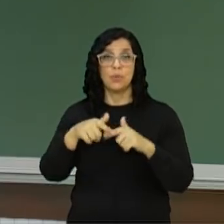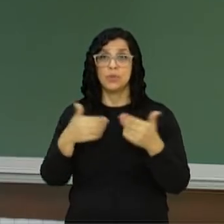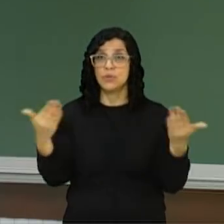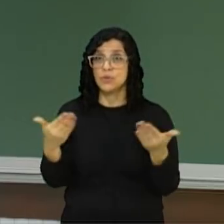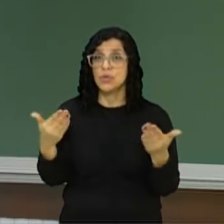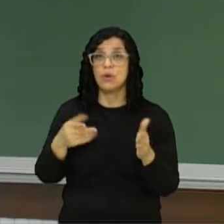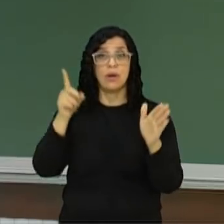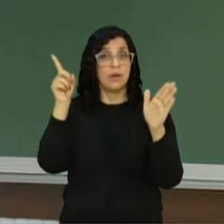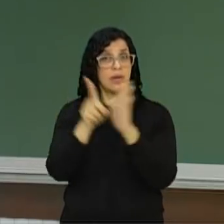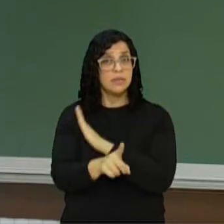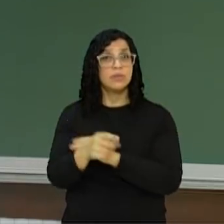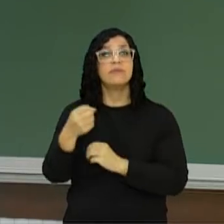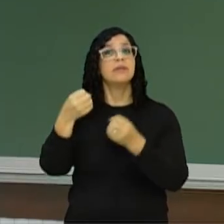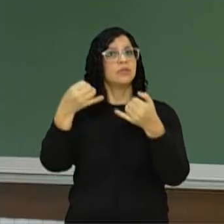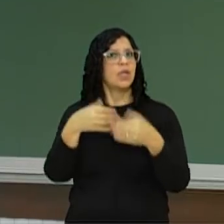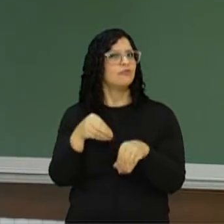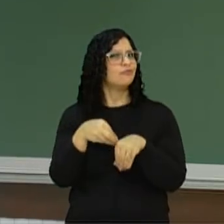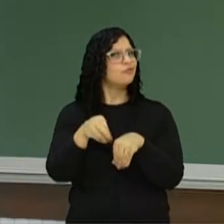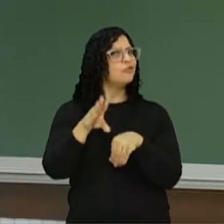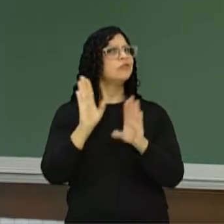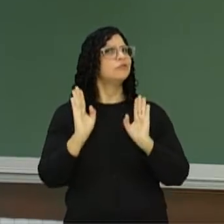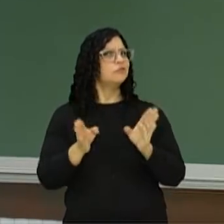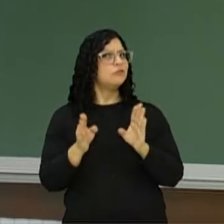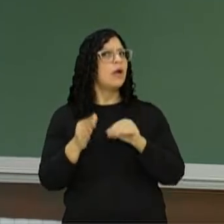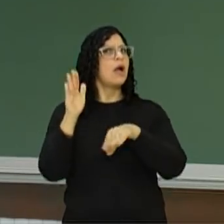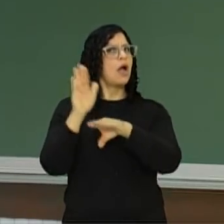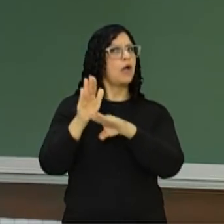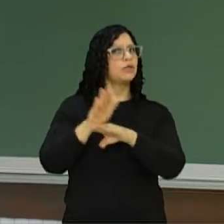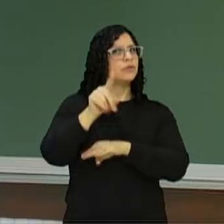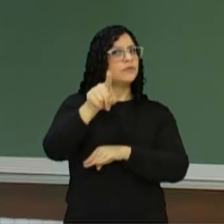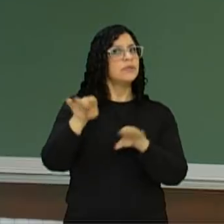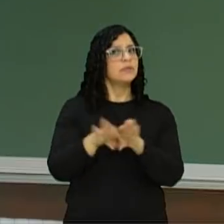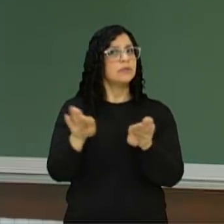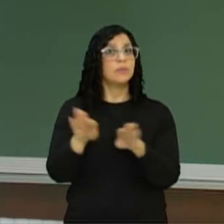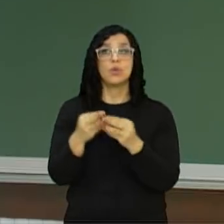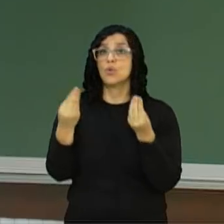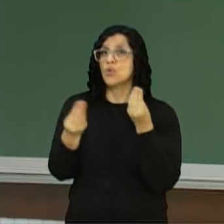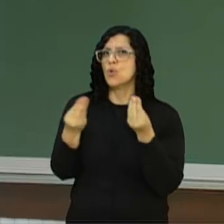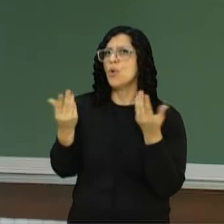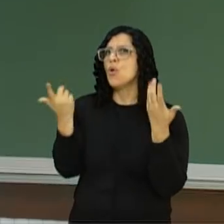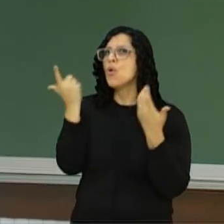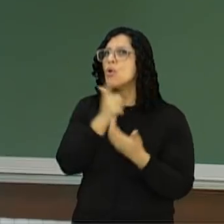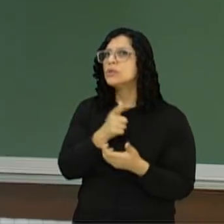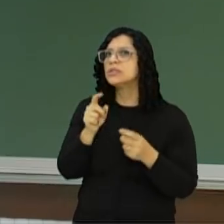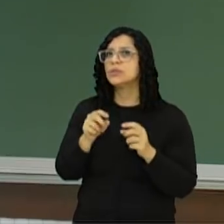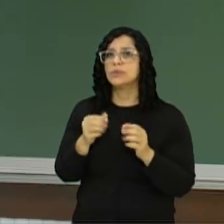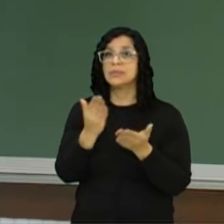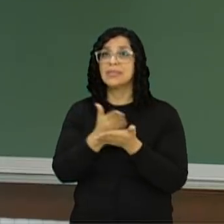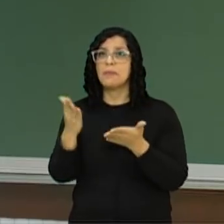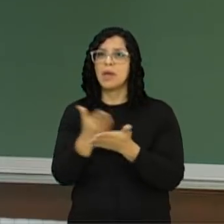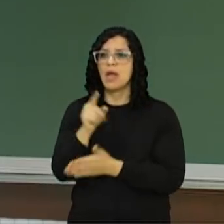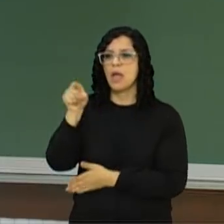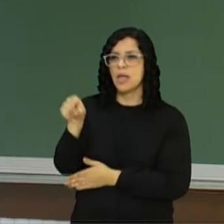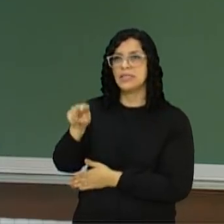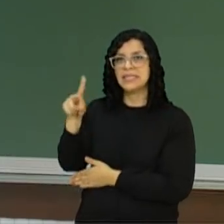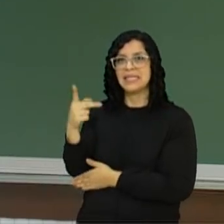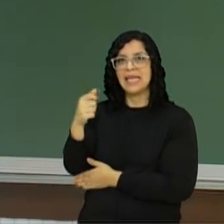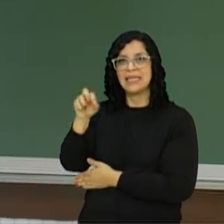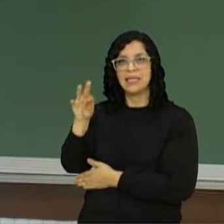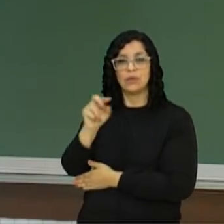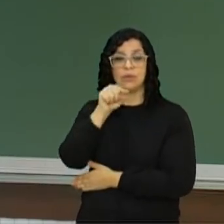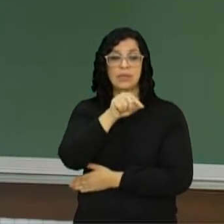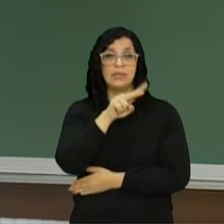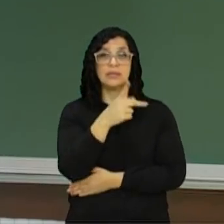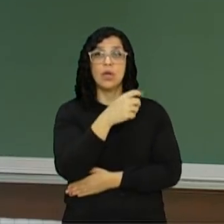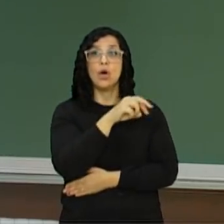Então, nessa pergunta eu já dei uma dica, eu já ajudei. Como você consegue distinguir o que é homogêneo do